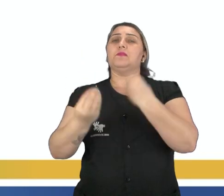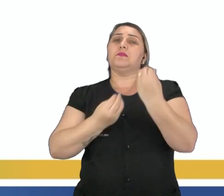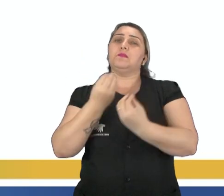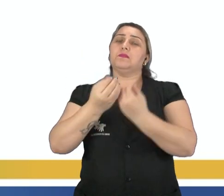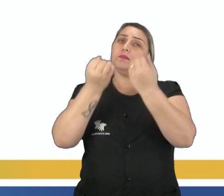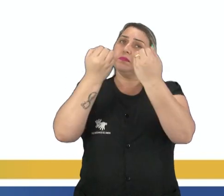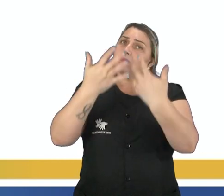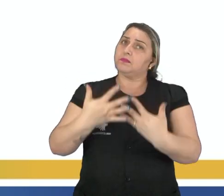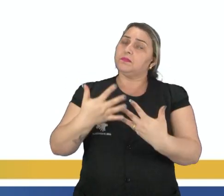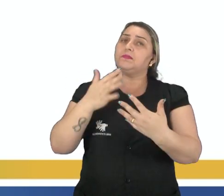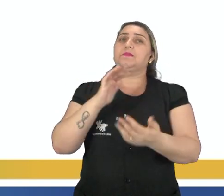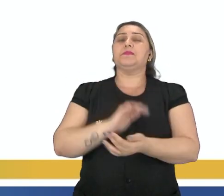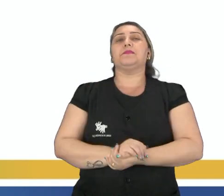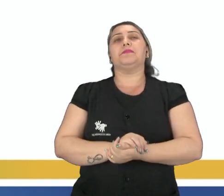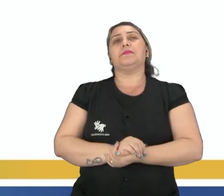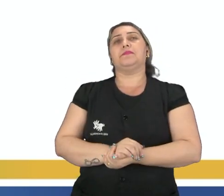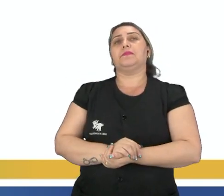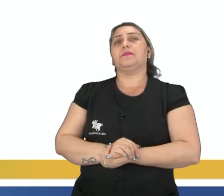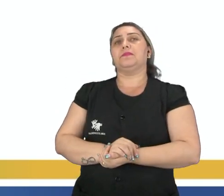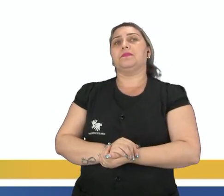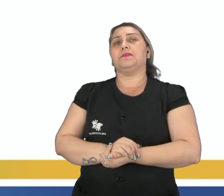pode definir mesmo esse ritmo?